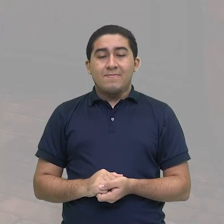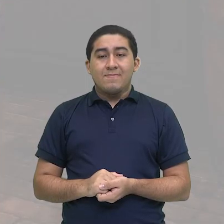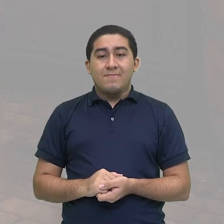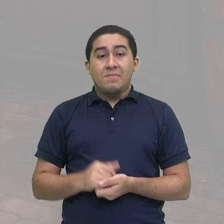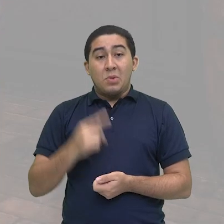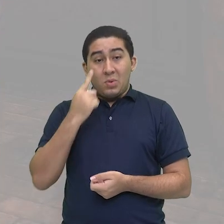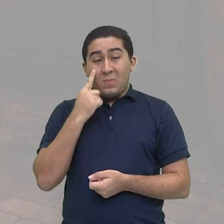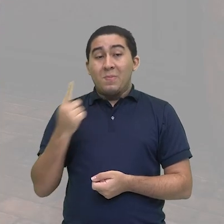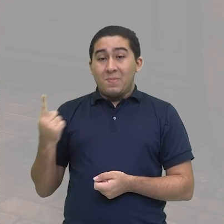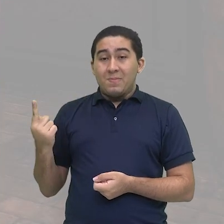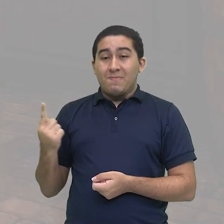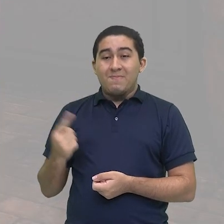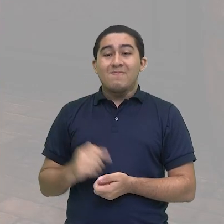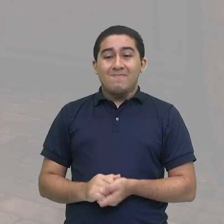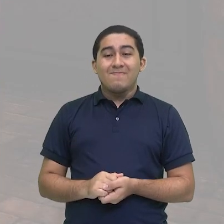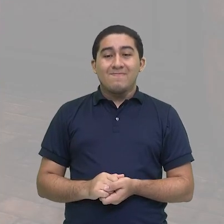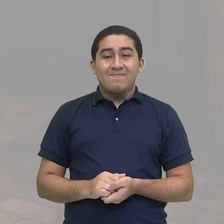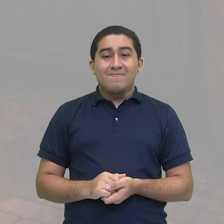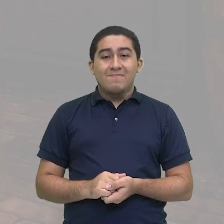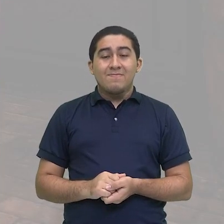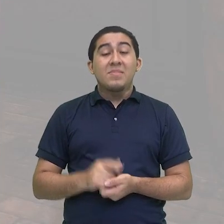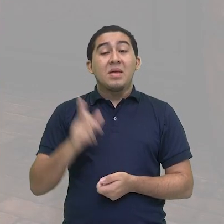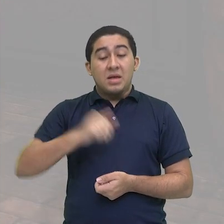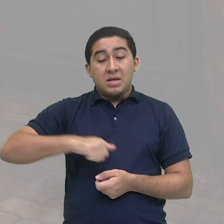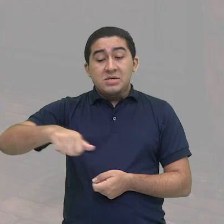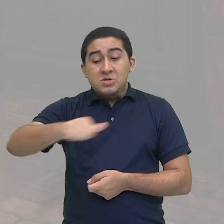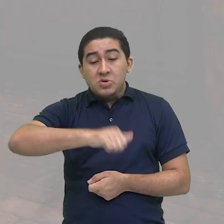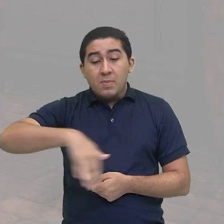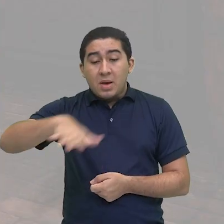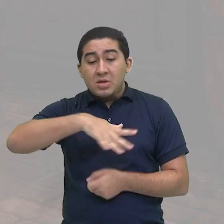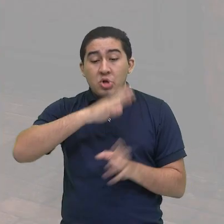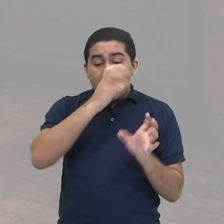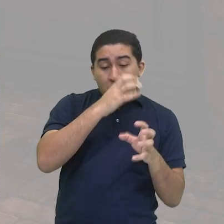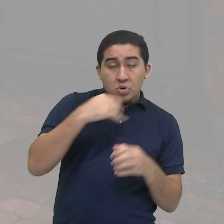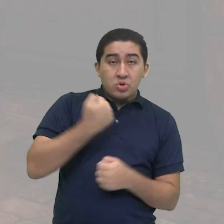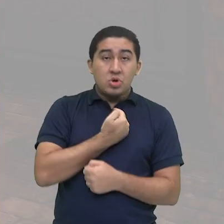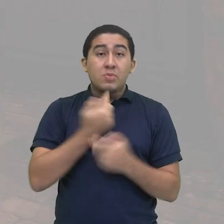Olha aí, gente. E era assim o laboratório, né? A gente viu no vídeo um